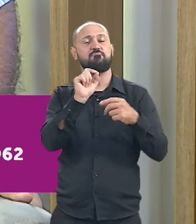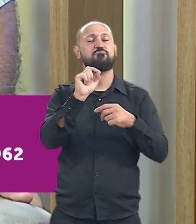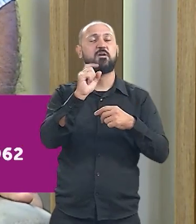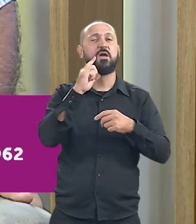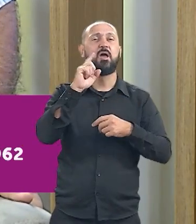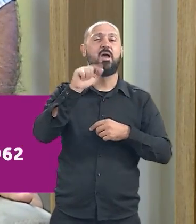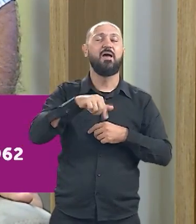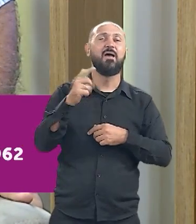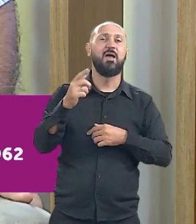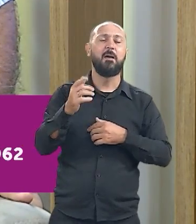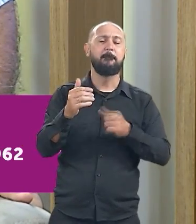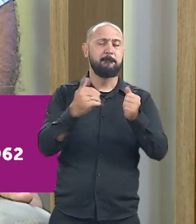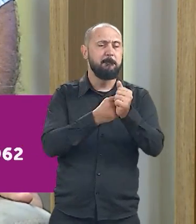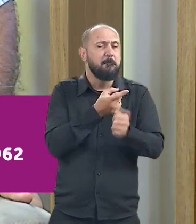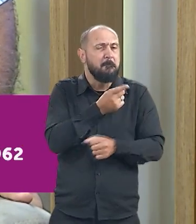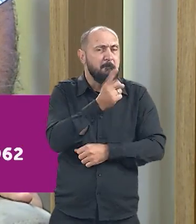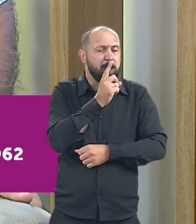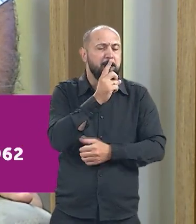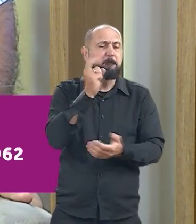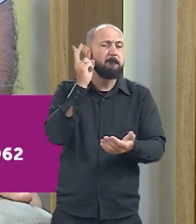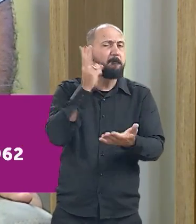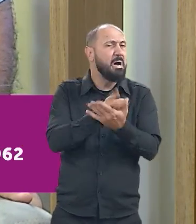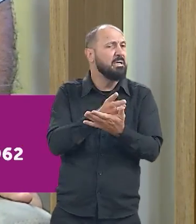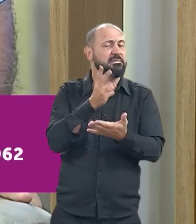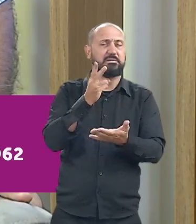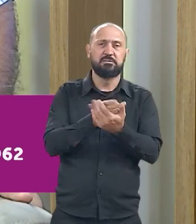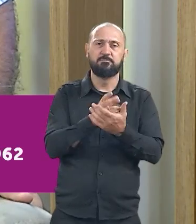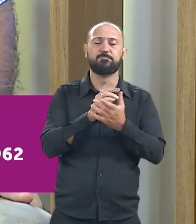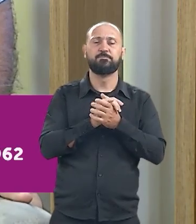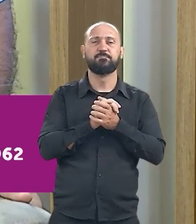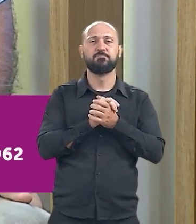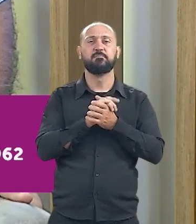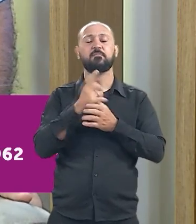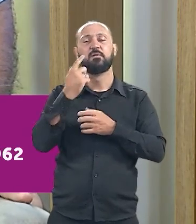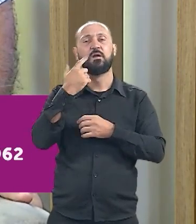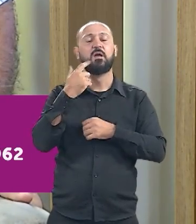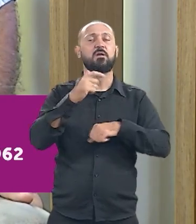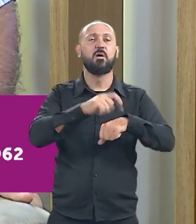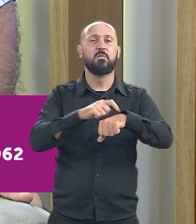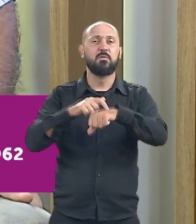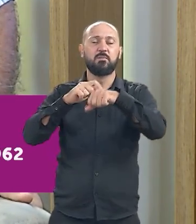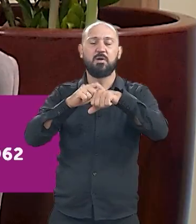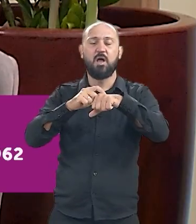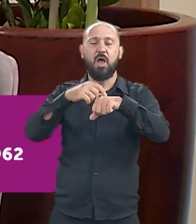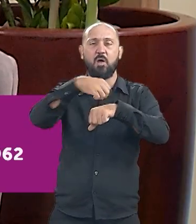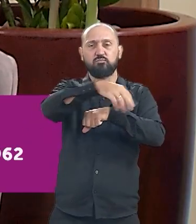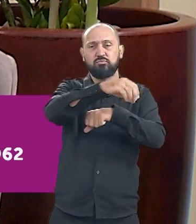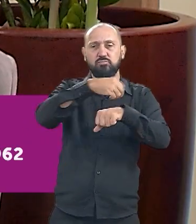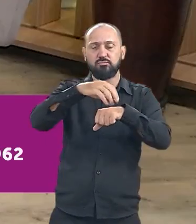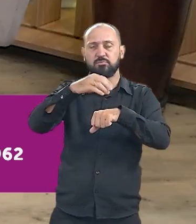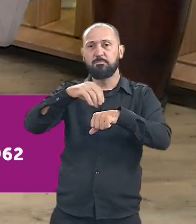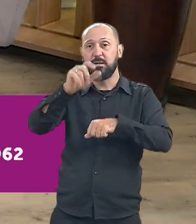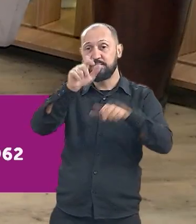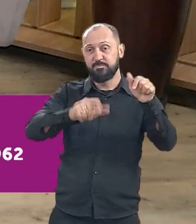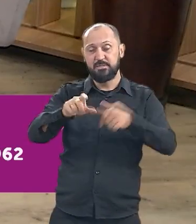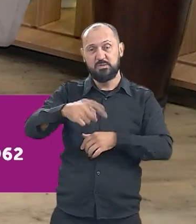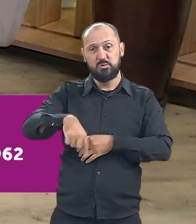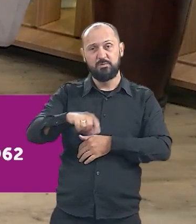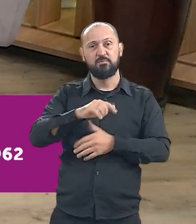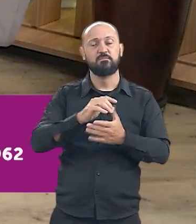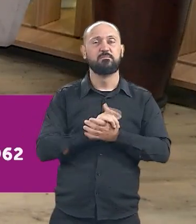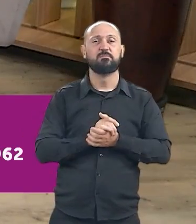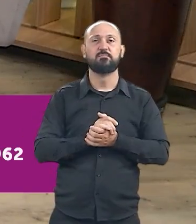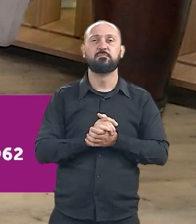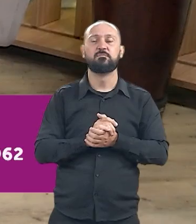possível, tá? É levar esses canais, divulgar esses canais para as pessoas. E Começando aqui